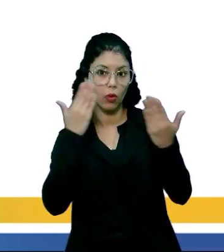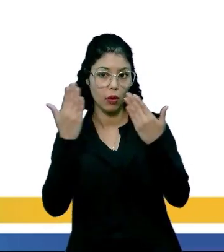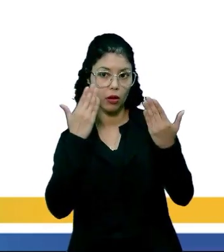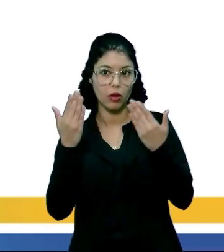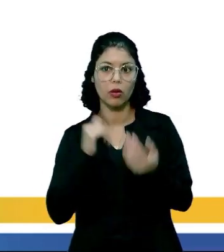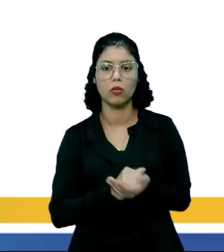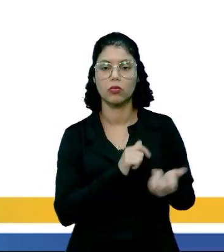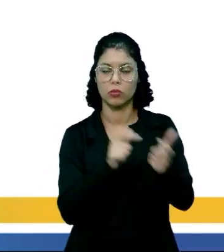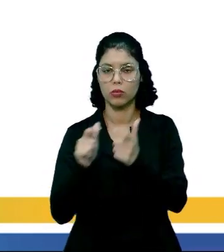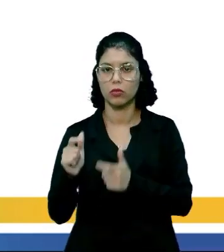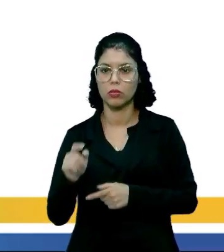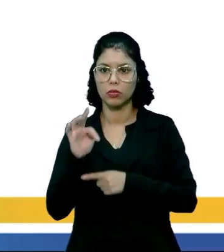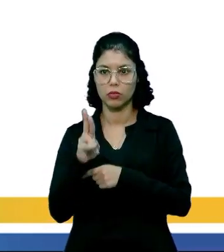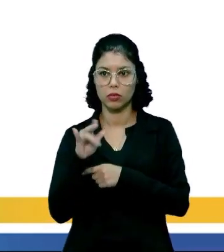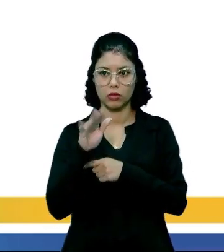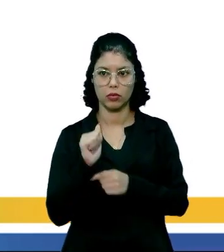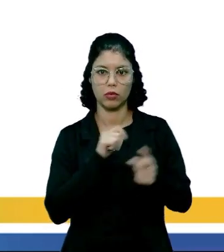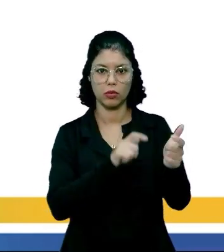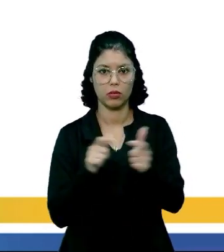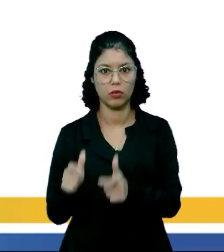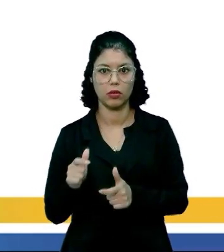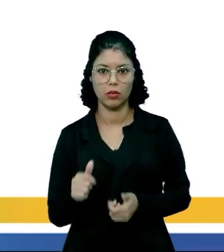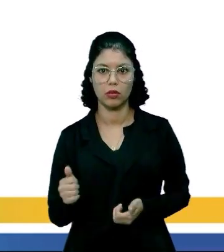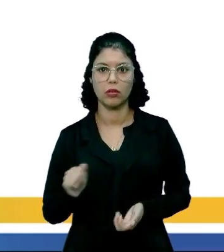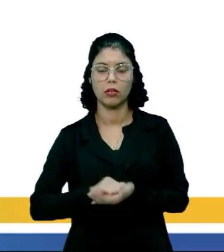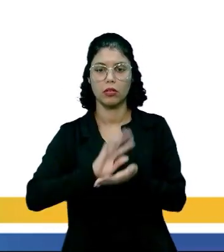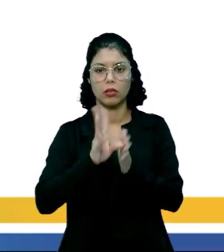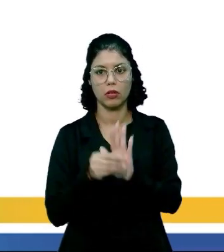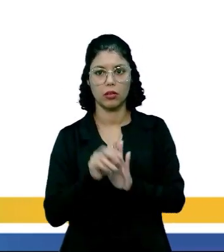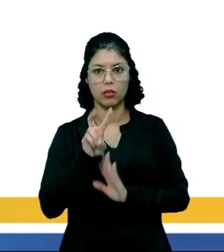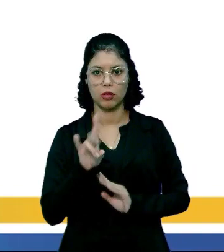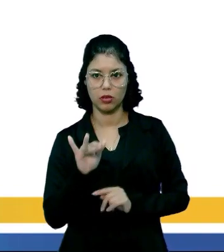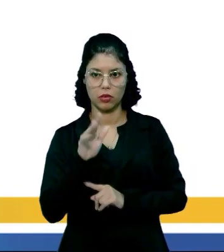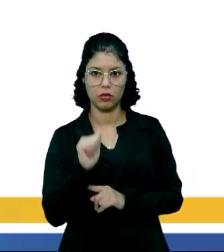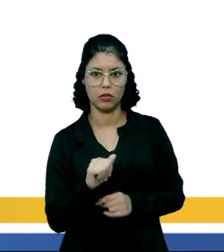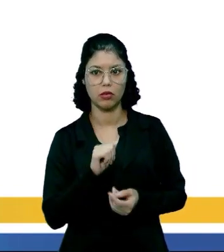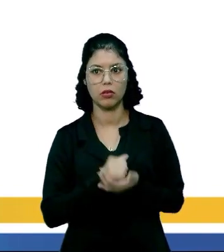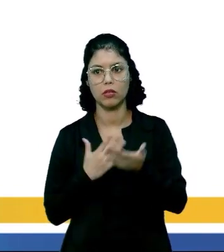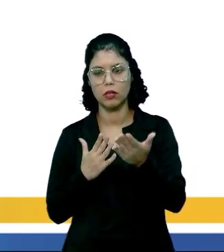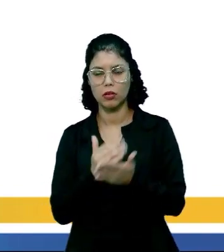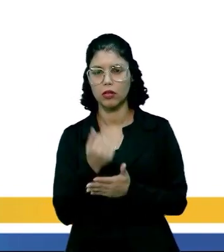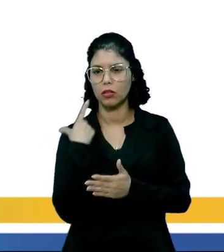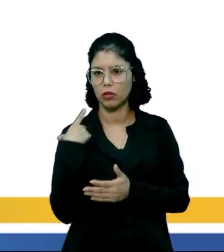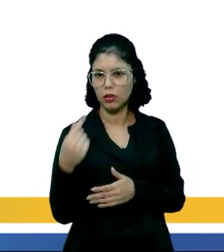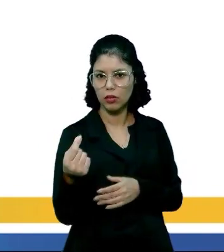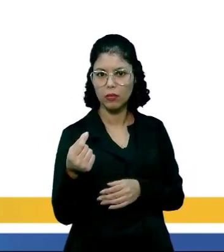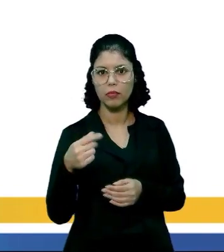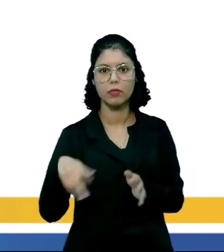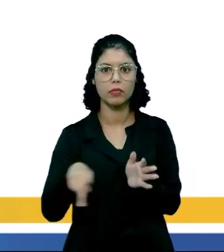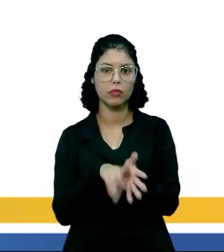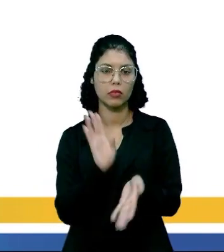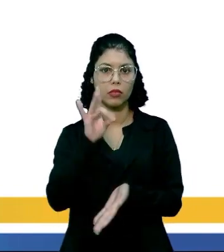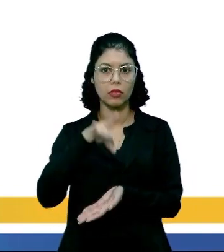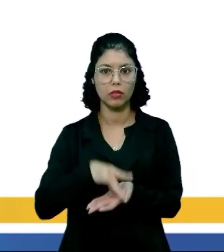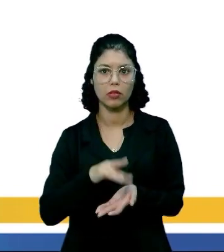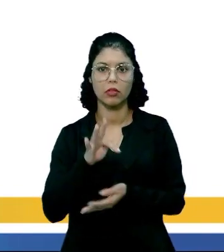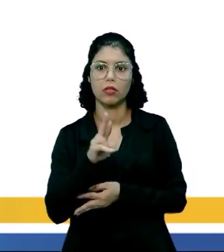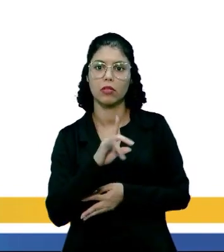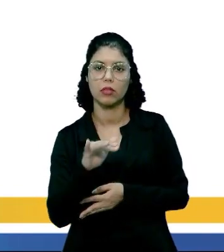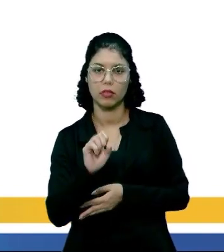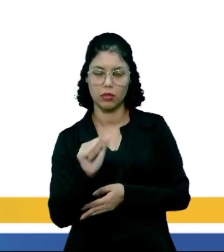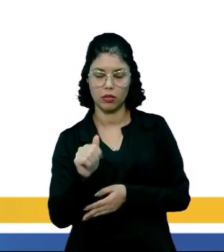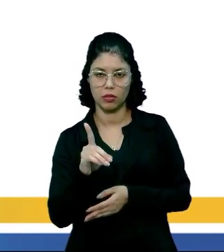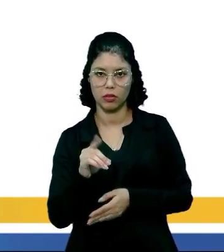comparação do ambiente da tabacaria, onde vai para aplacar o vício e a busca da fuga de sua